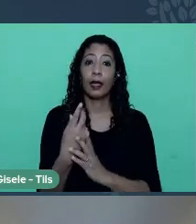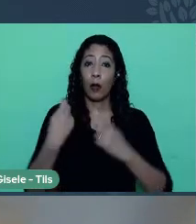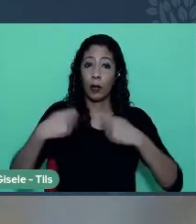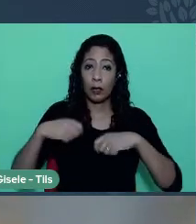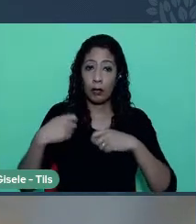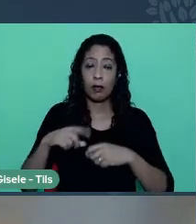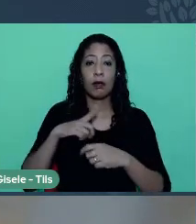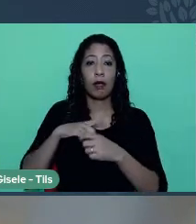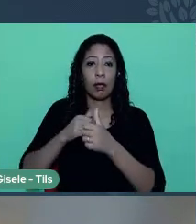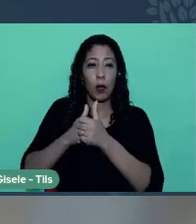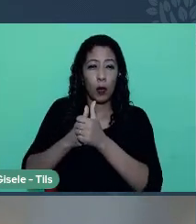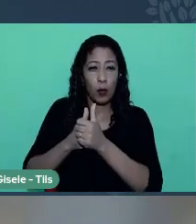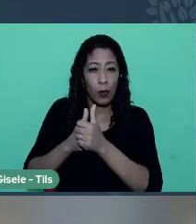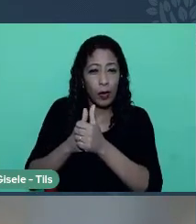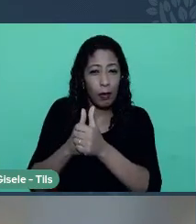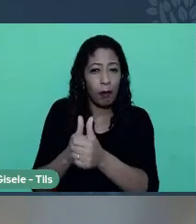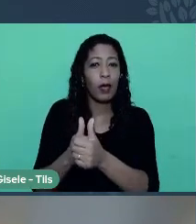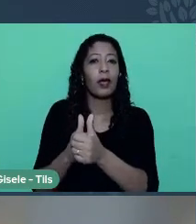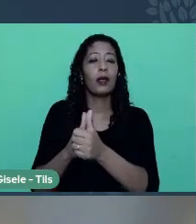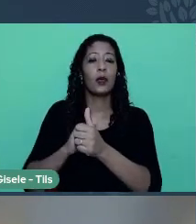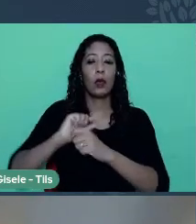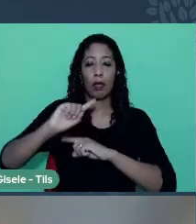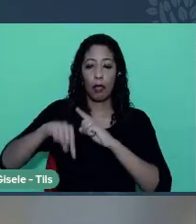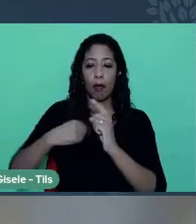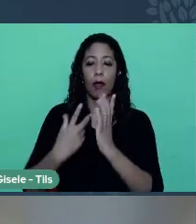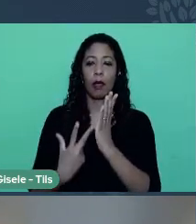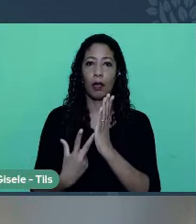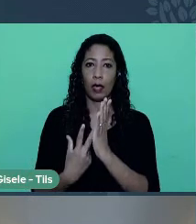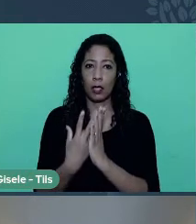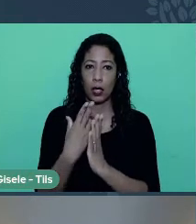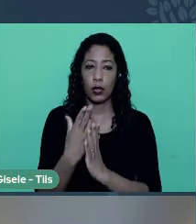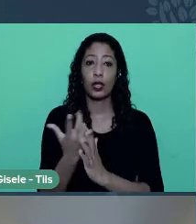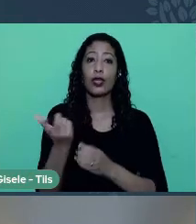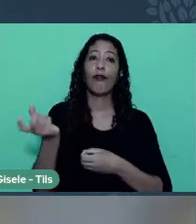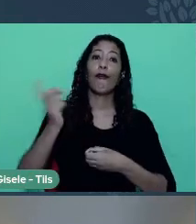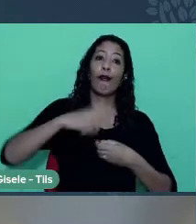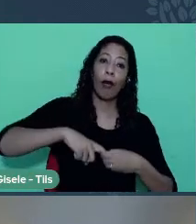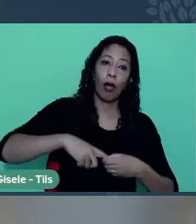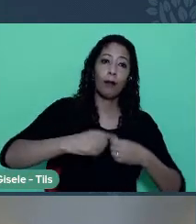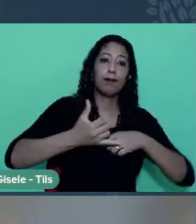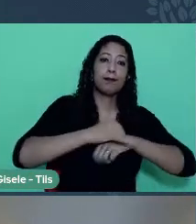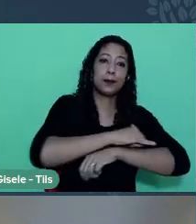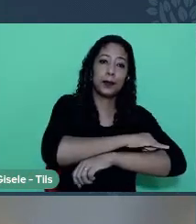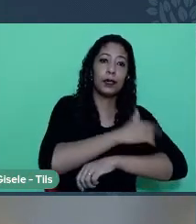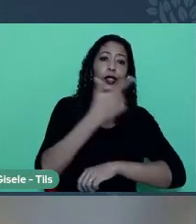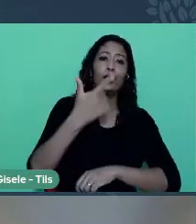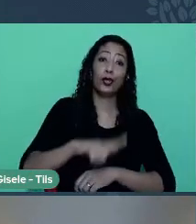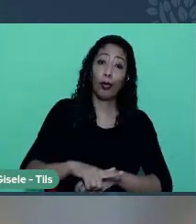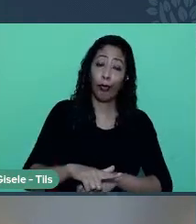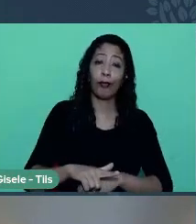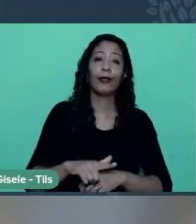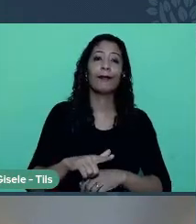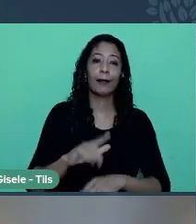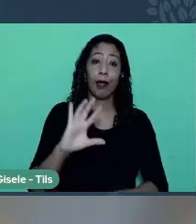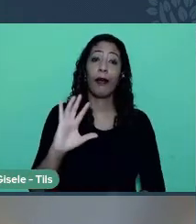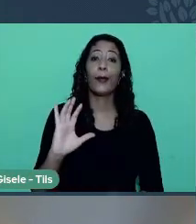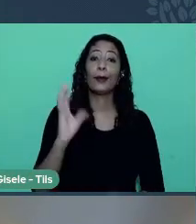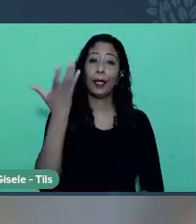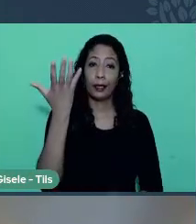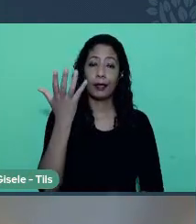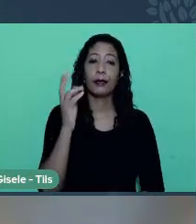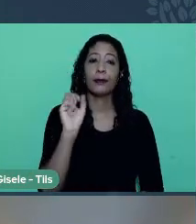por um tempo para ter certeza que depois da cirurgia elas não vão voltar a ganhar peso, o que acontece quando as